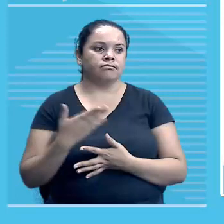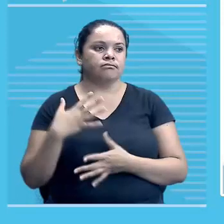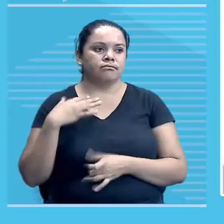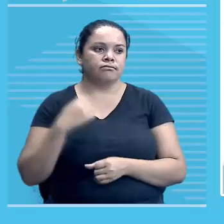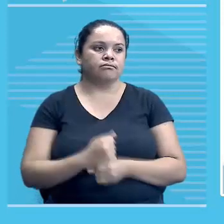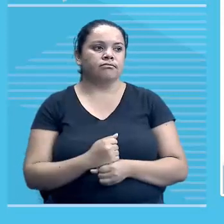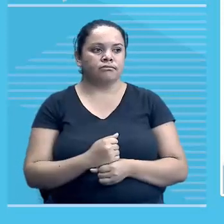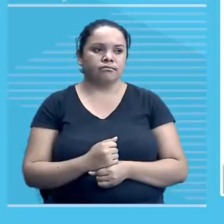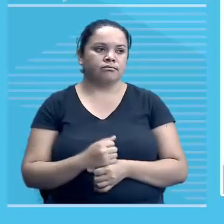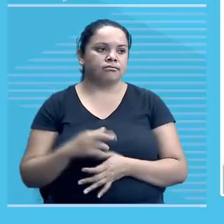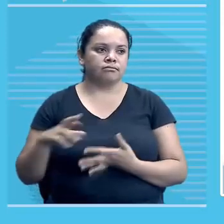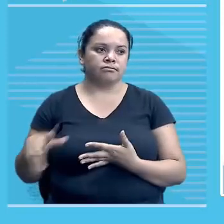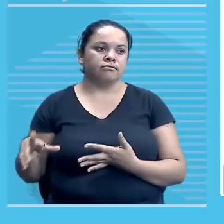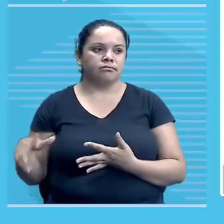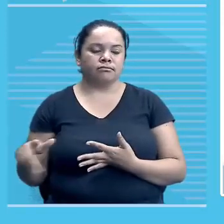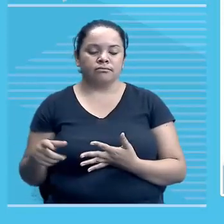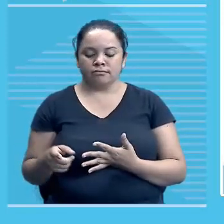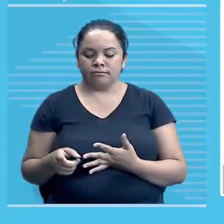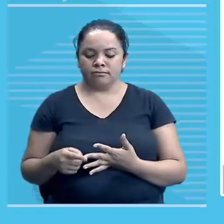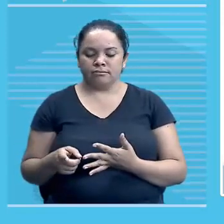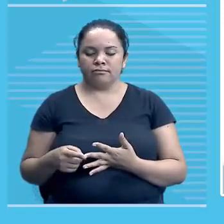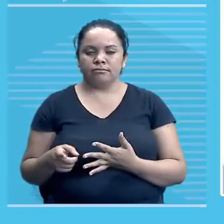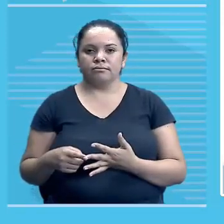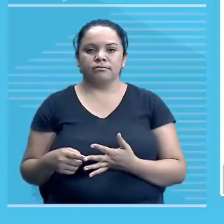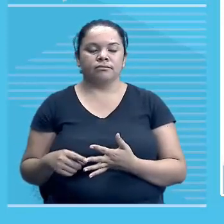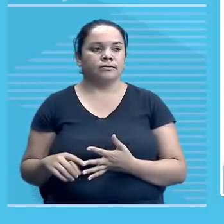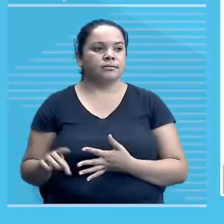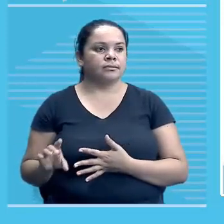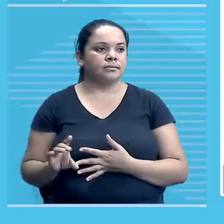dá 100. Então, a letra B está fora.